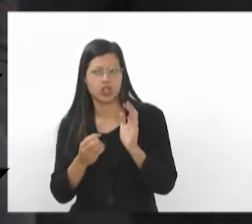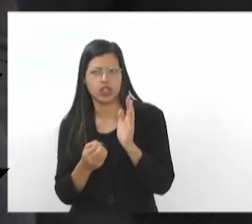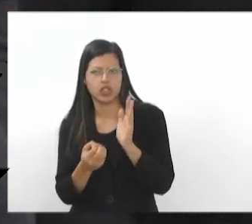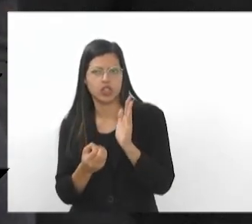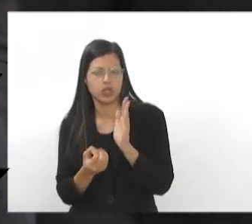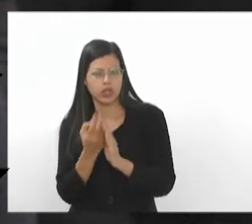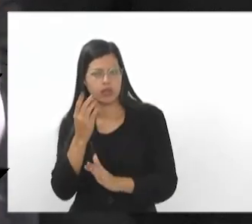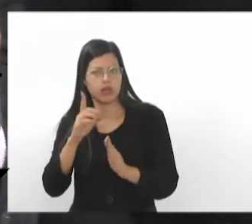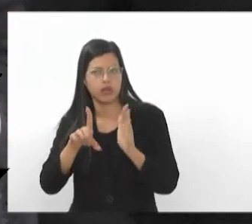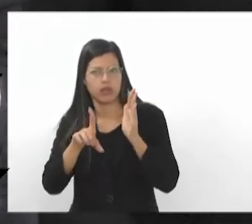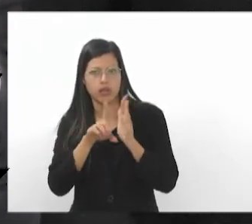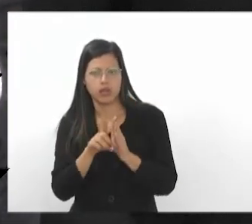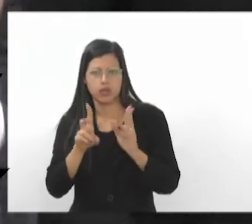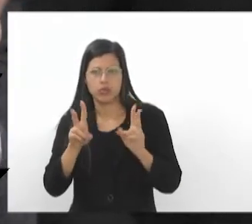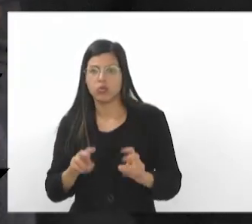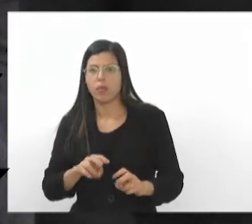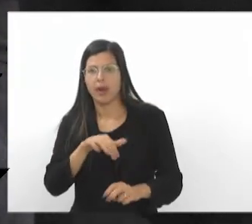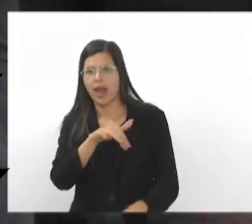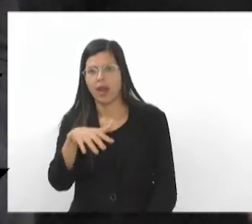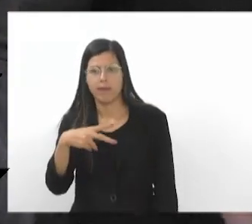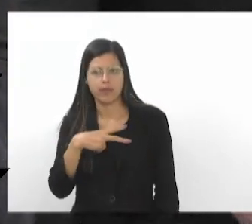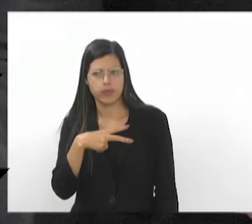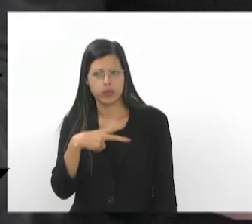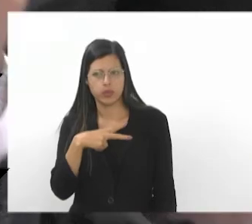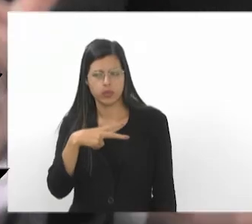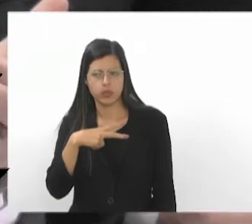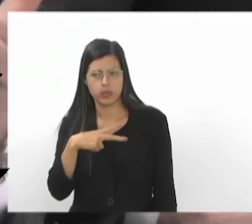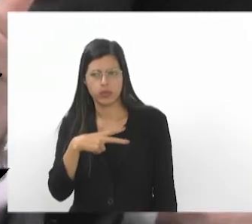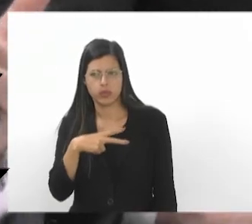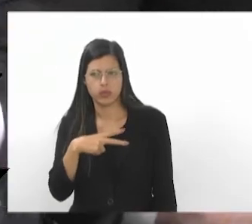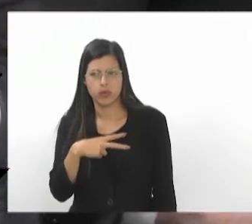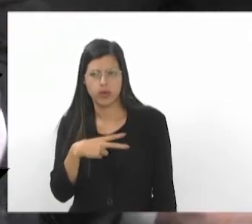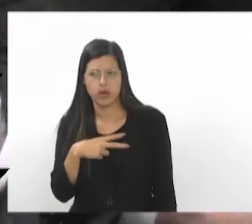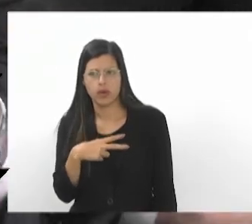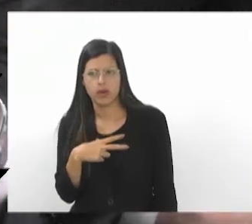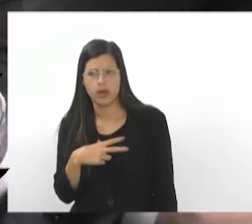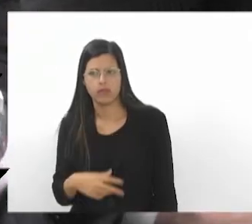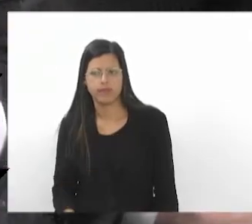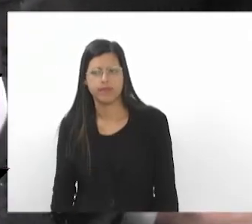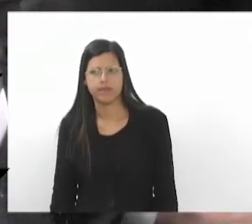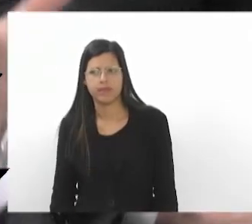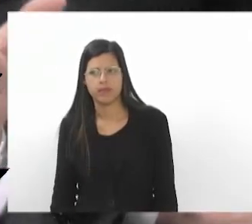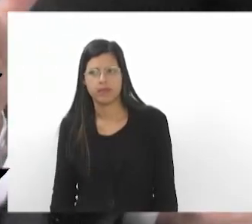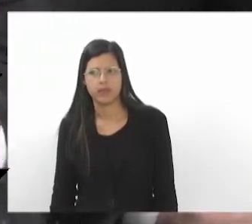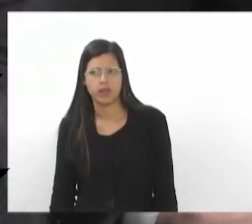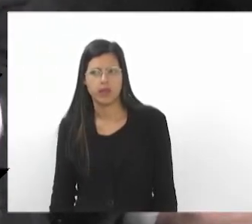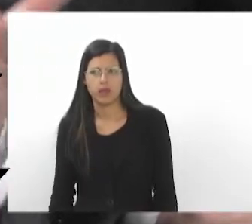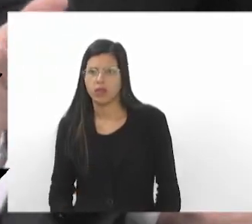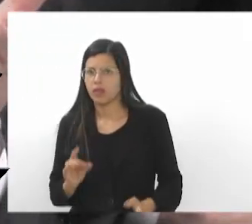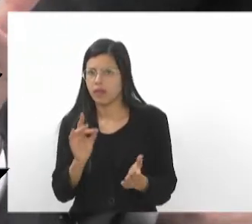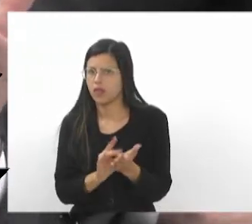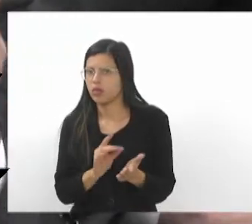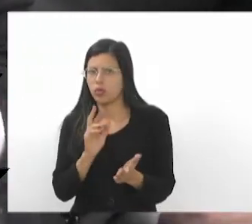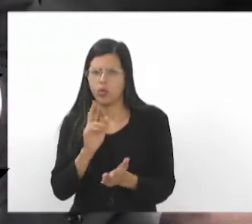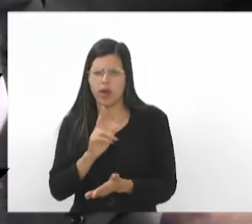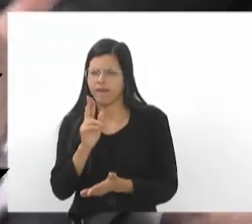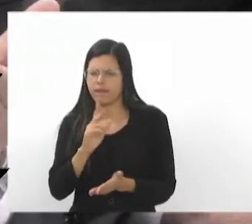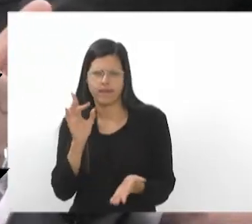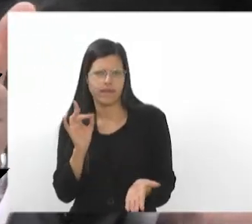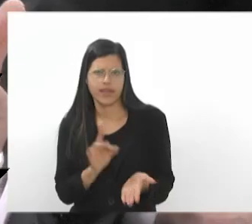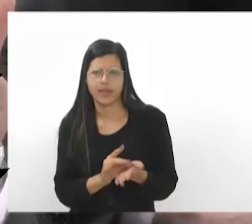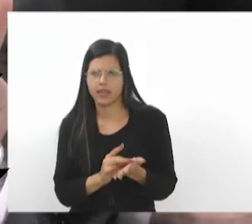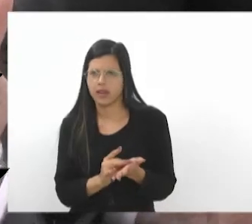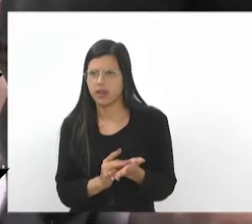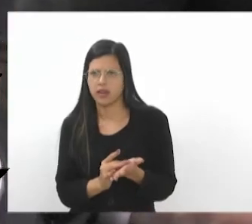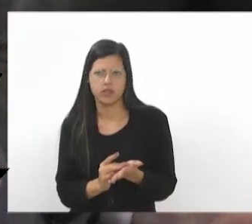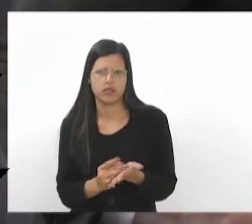questões privadas e, enfim, o que em tese não é verdade, não acreditamos nisso, levantamos a